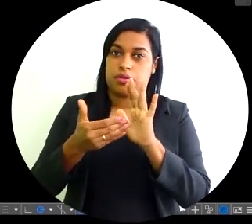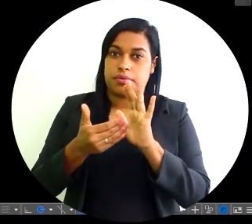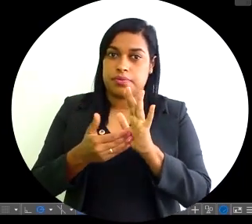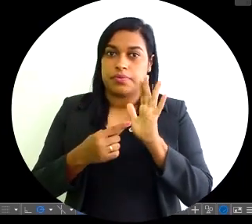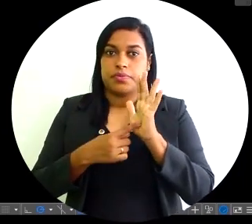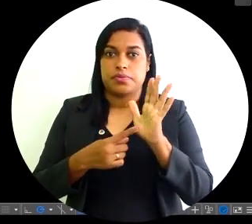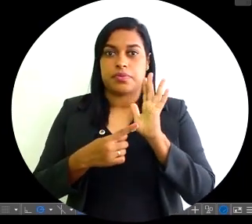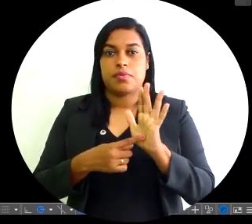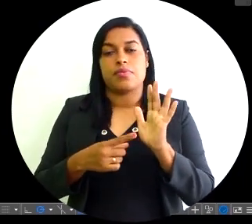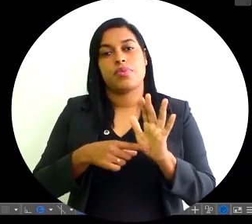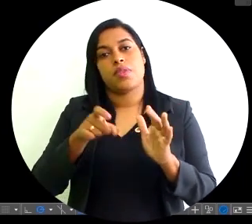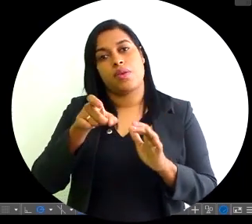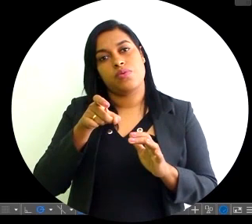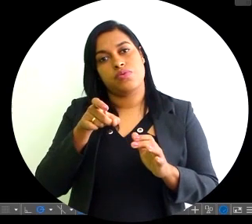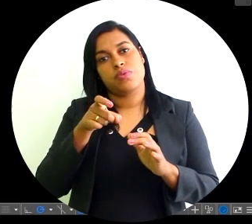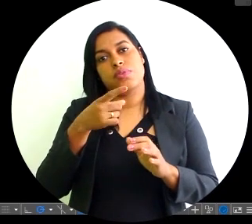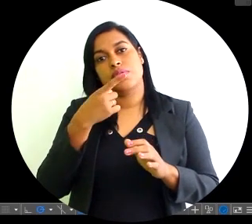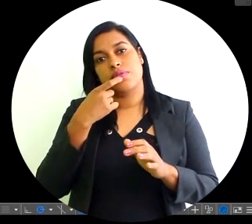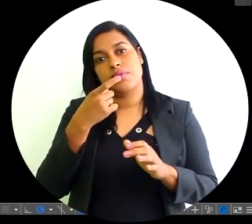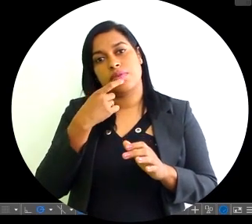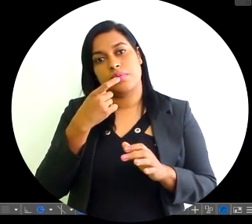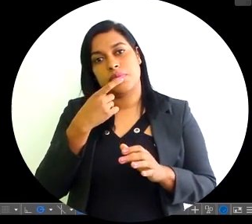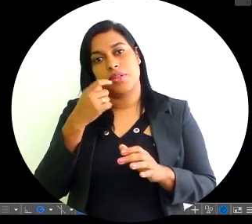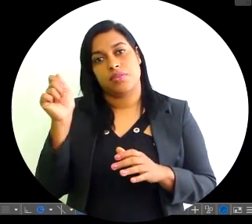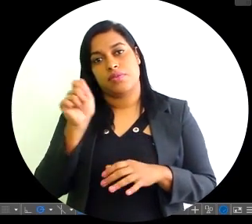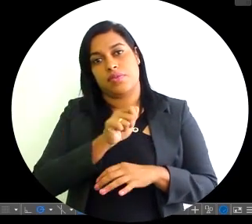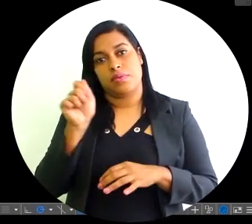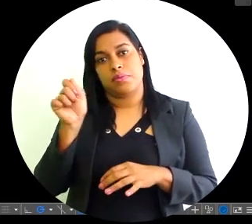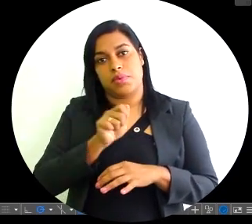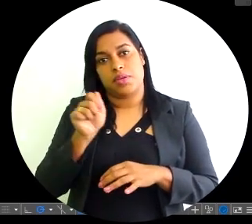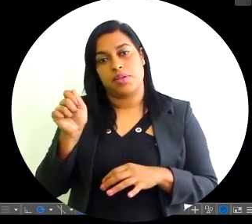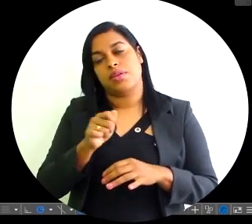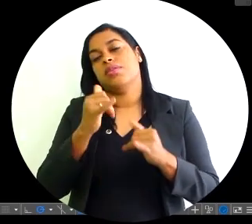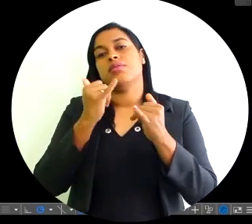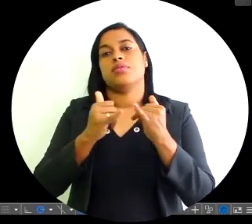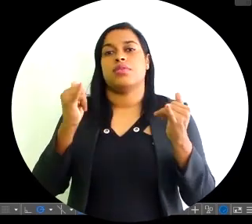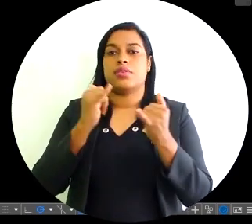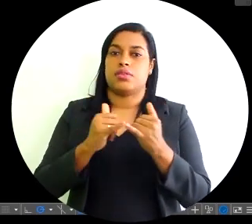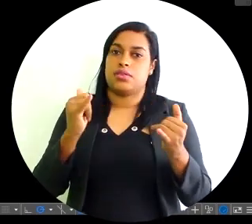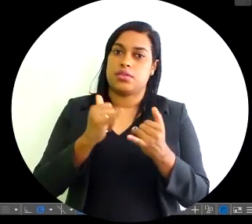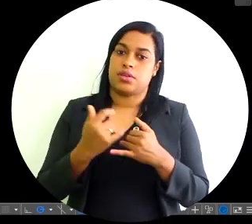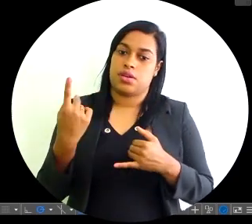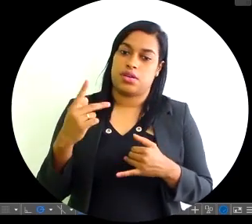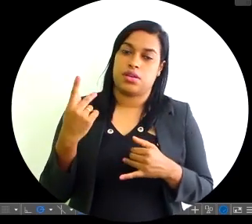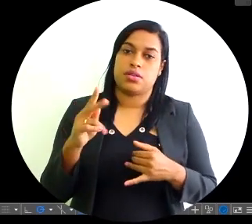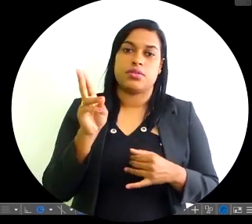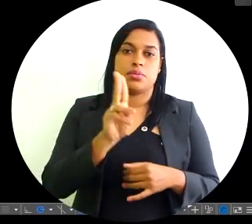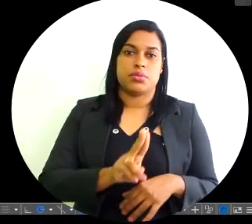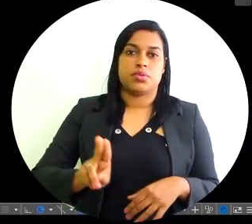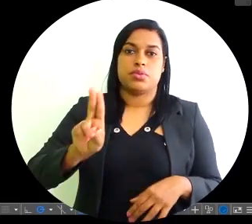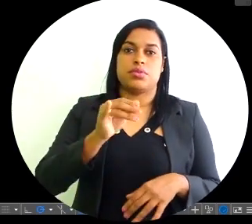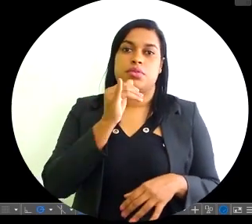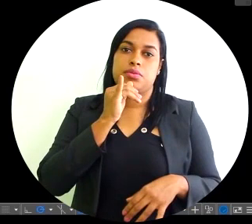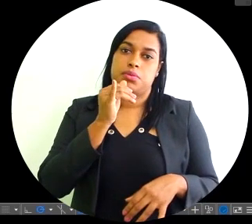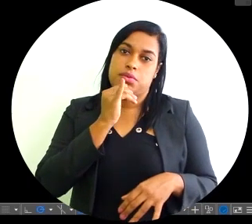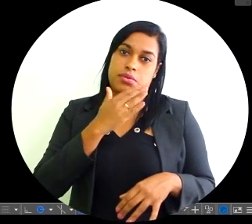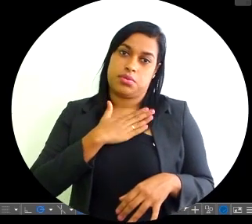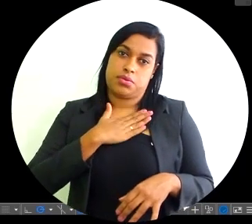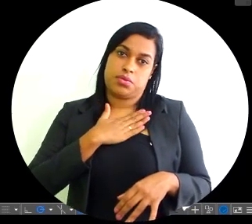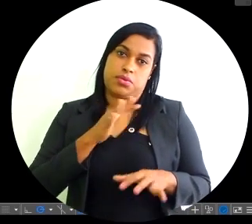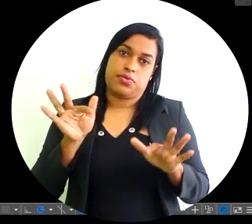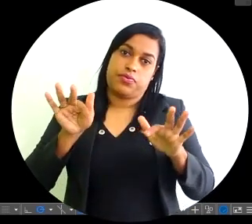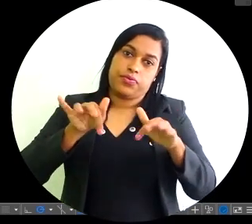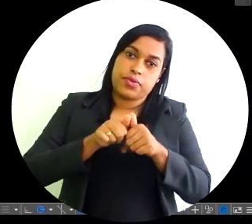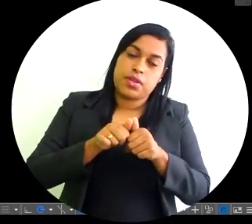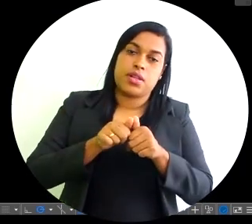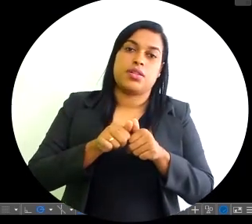eu vou retirar, ele aparece um X em vermelho. Isso quer dizer que ele vai apagar essa parte da linha. Então esse comando ele é muito utilizado, por